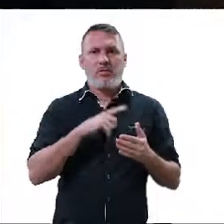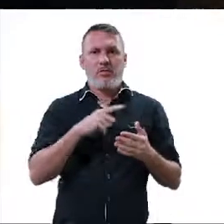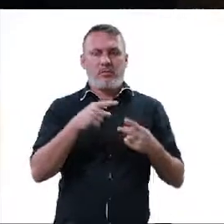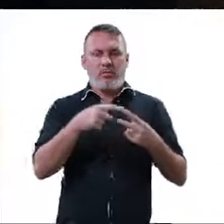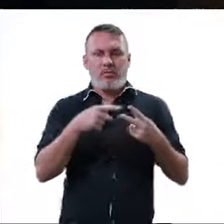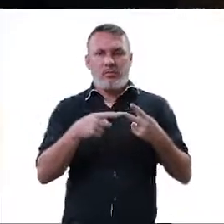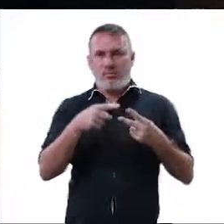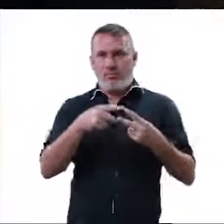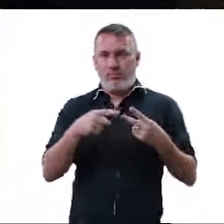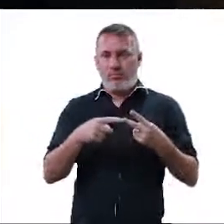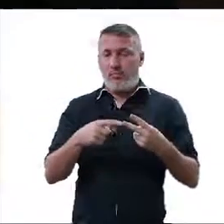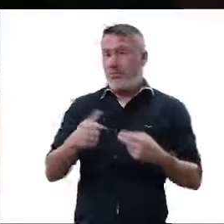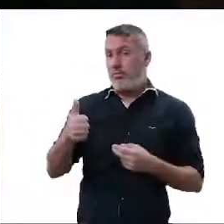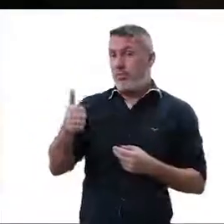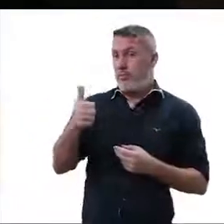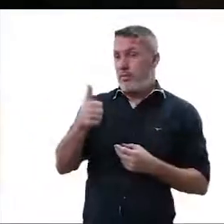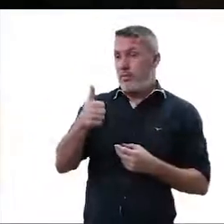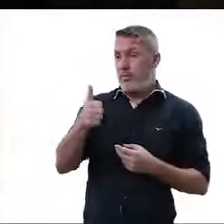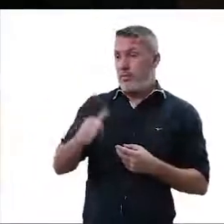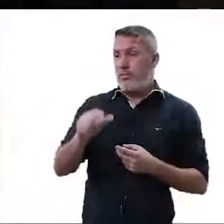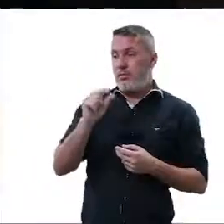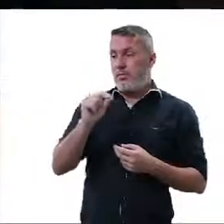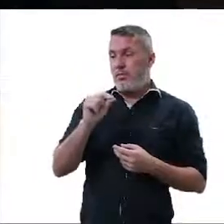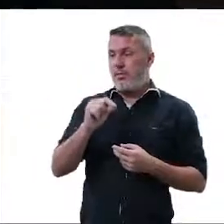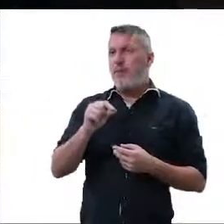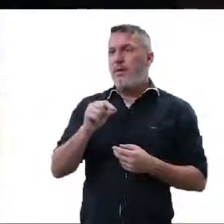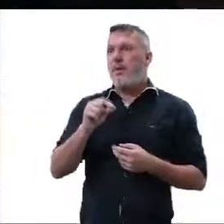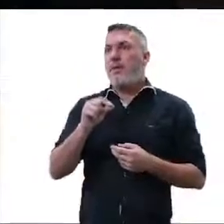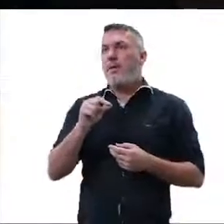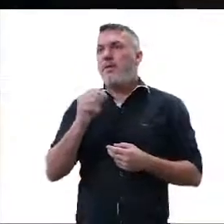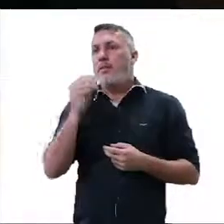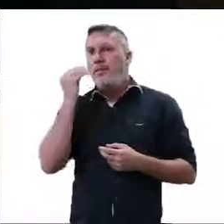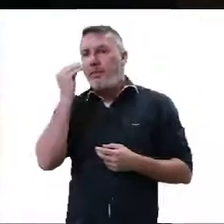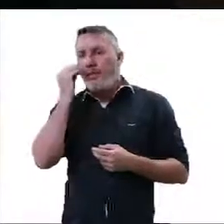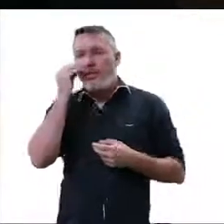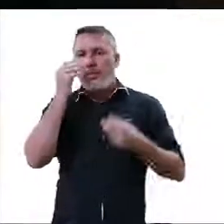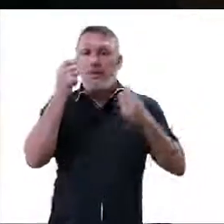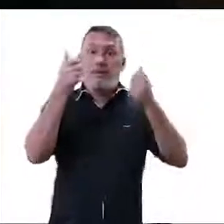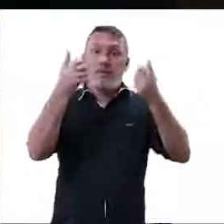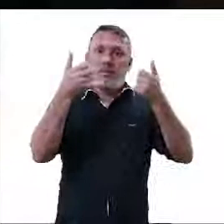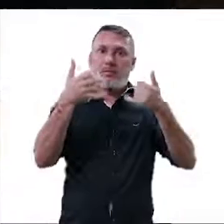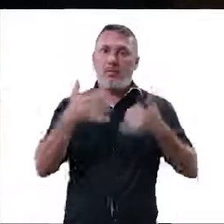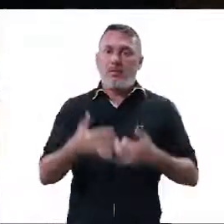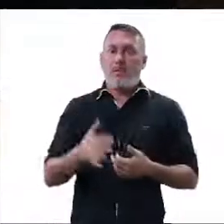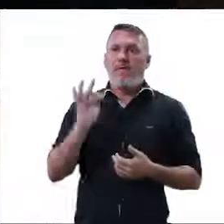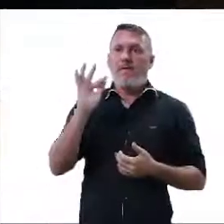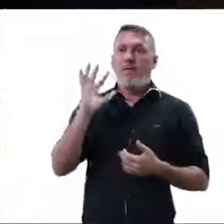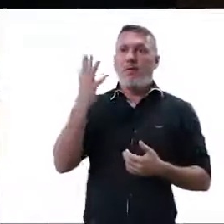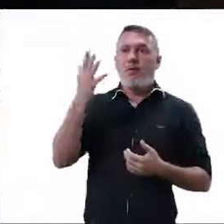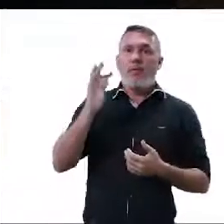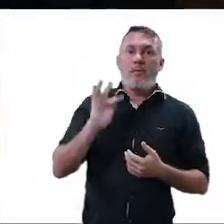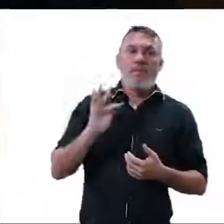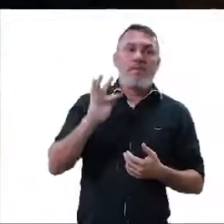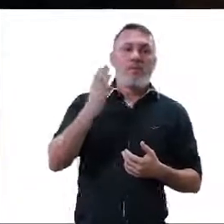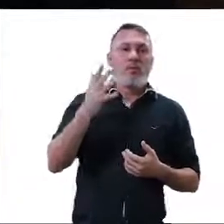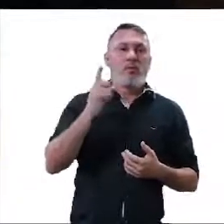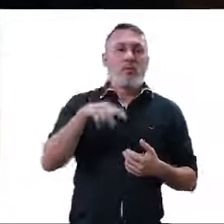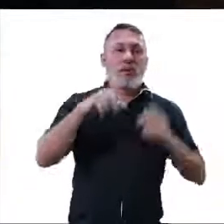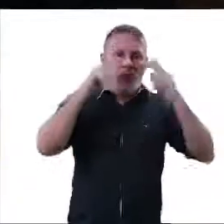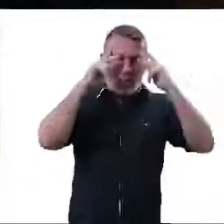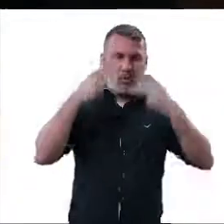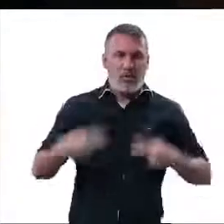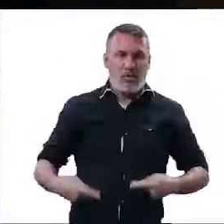intensidade nesses dois tópicos. Primeira é você tentar explicar os fenômenos que são